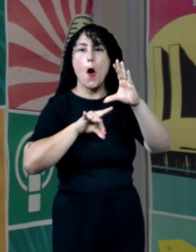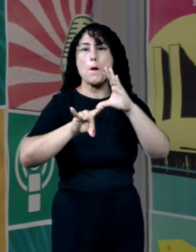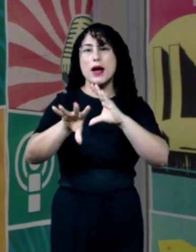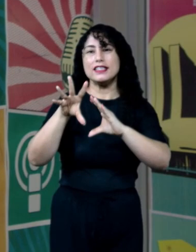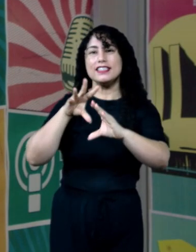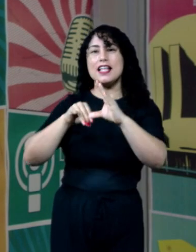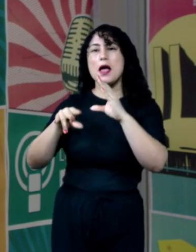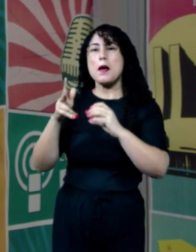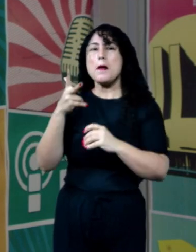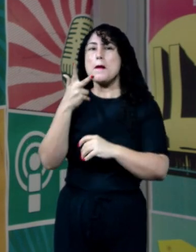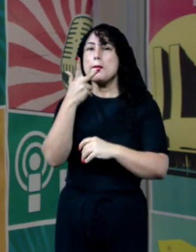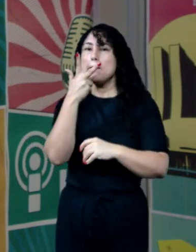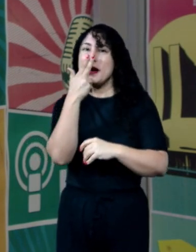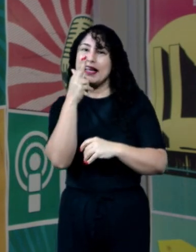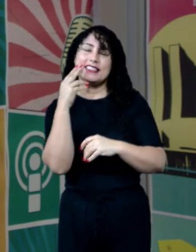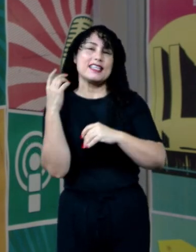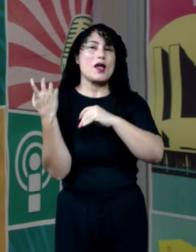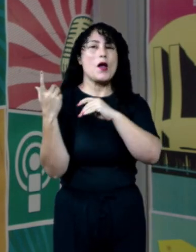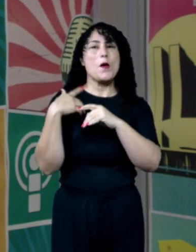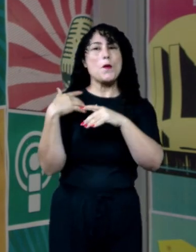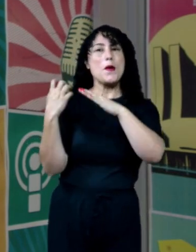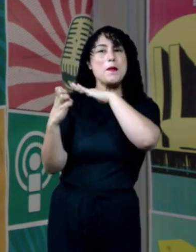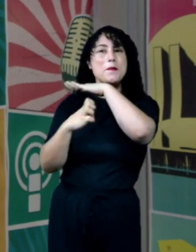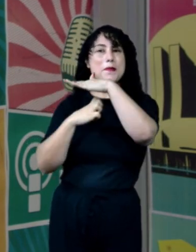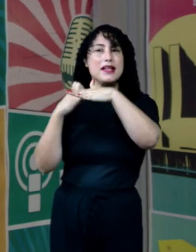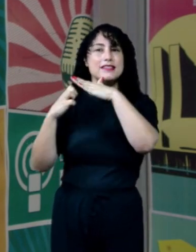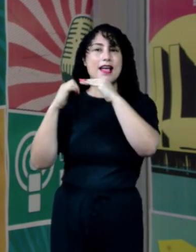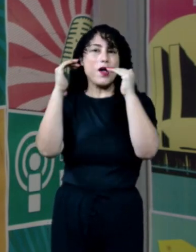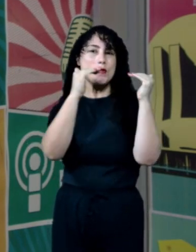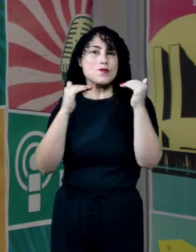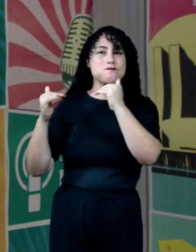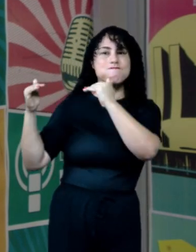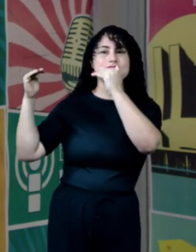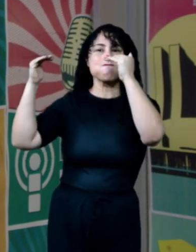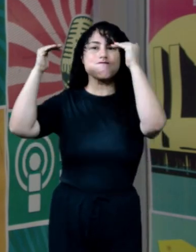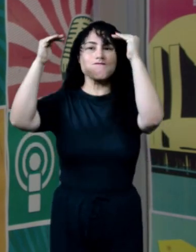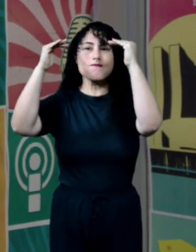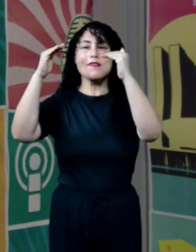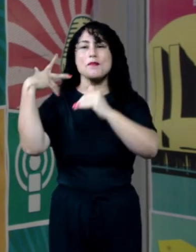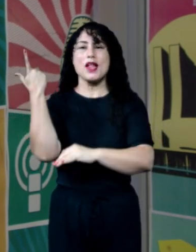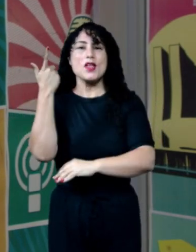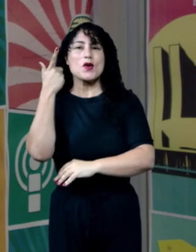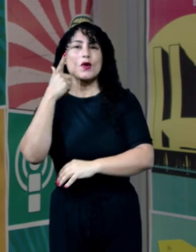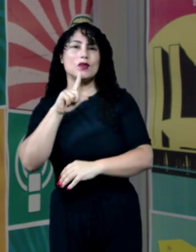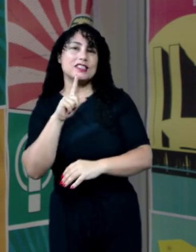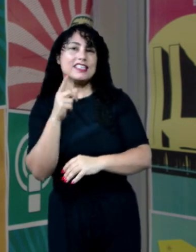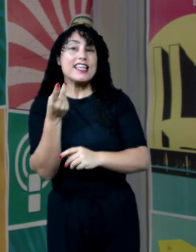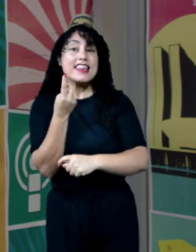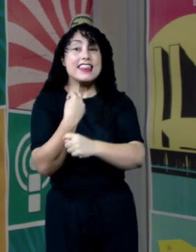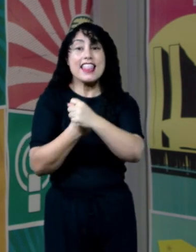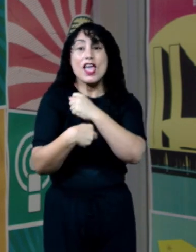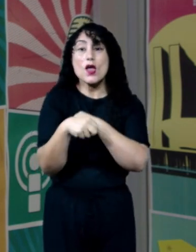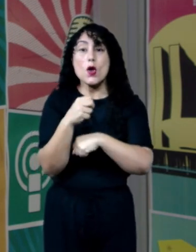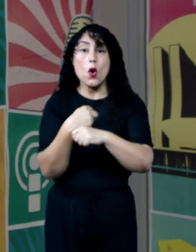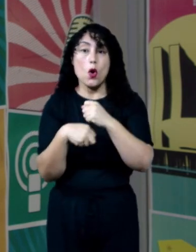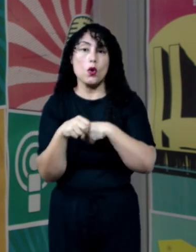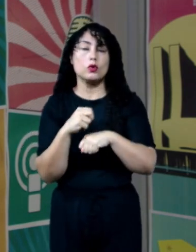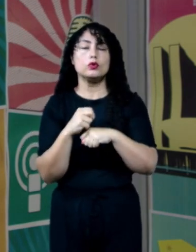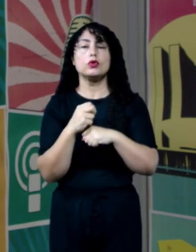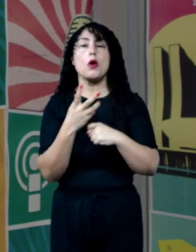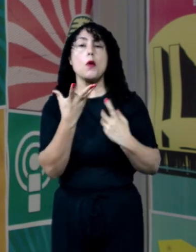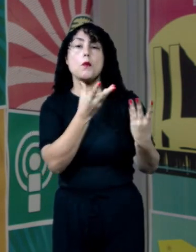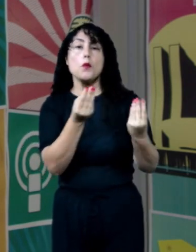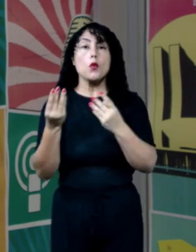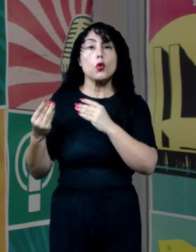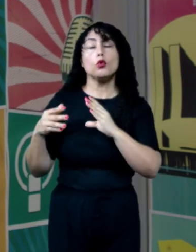passar uma imagem de um empresário bem-sucedido. Então, ele faz isso para conseguir negócios, né? Assim como muitos